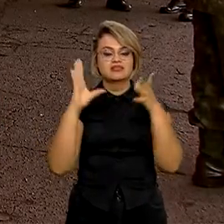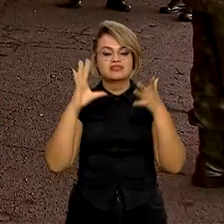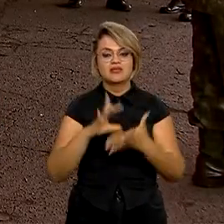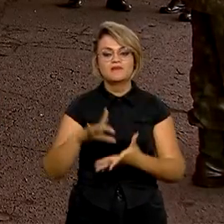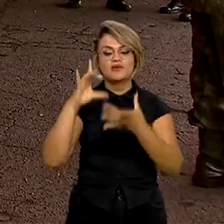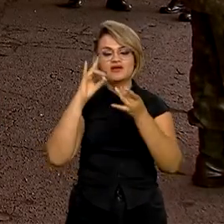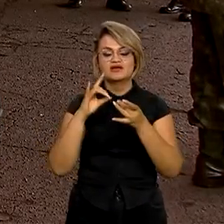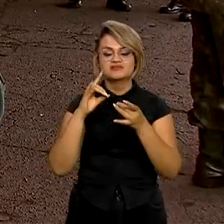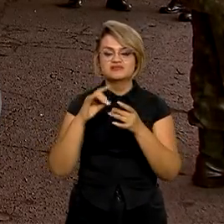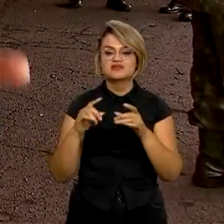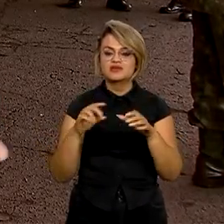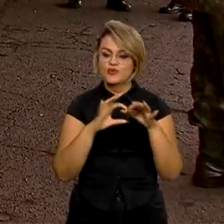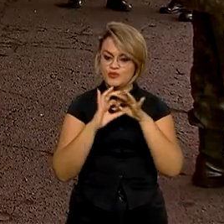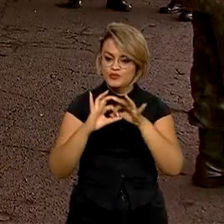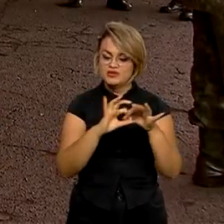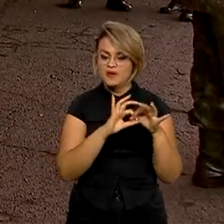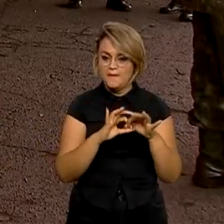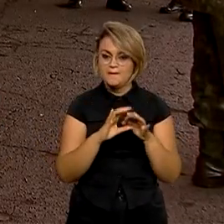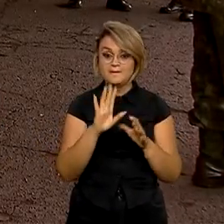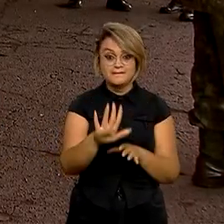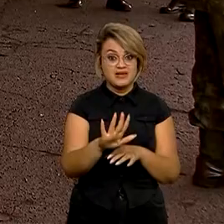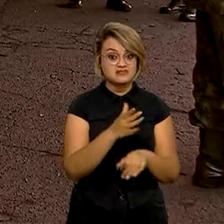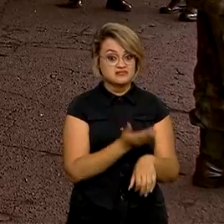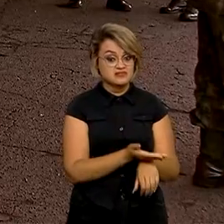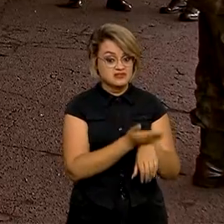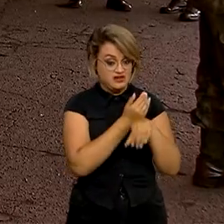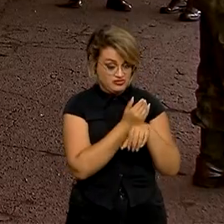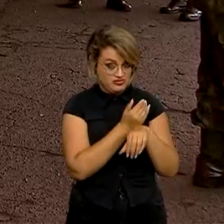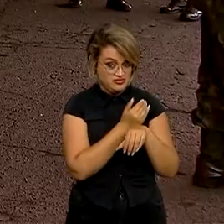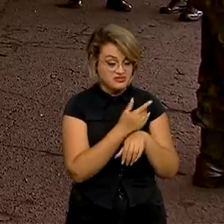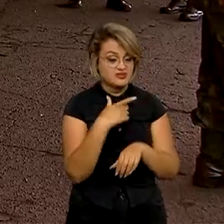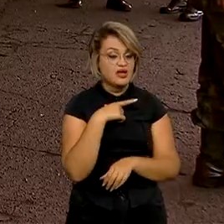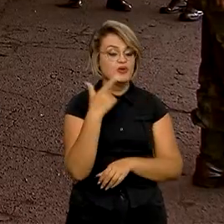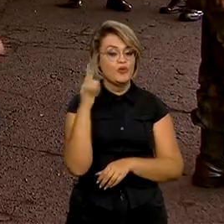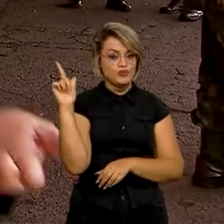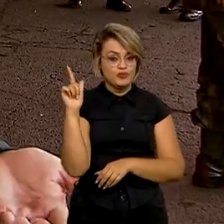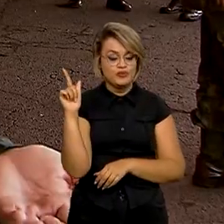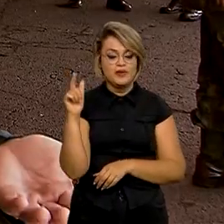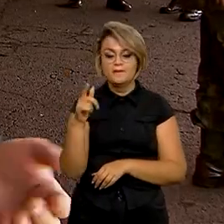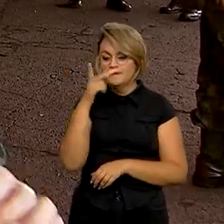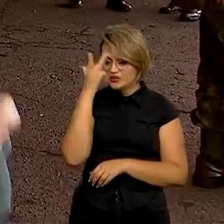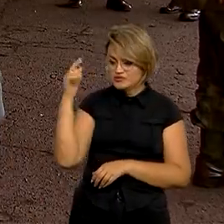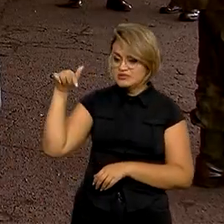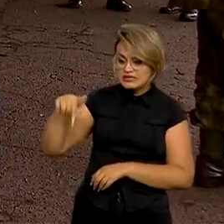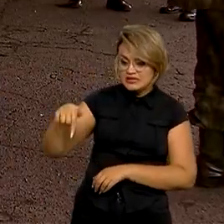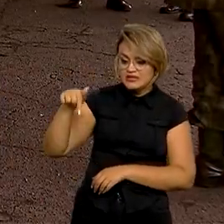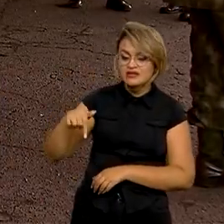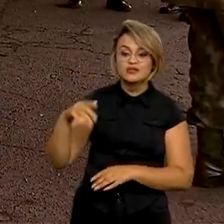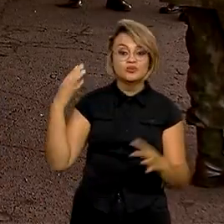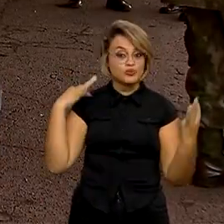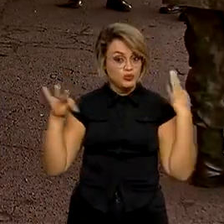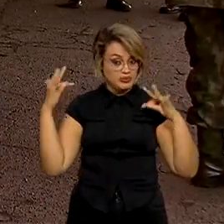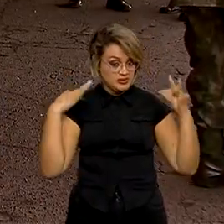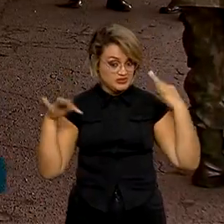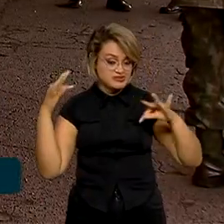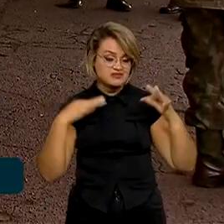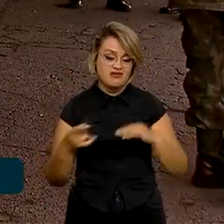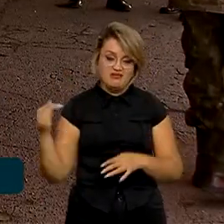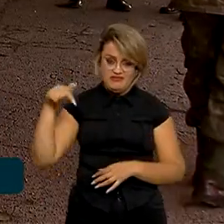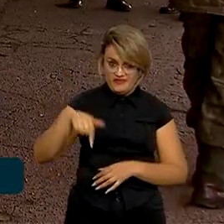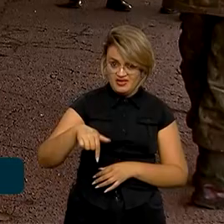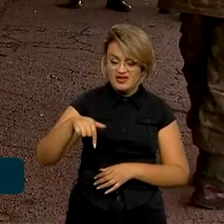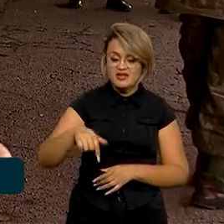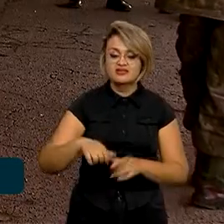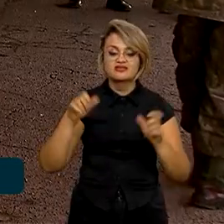e União. Mas antes da celebração do Dia da Independência, os brasilienses e os turistas que estiverem na